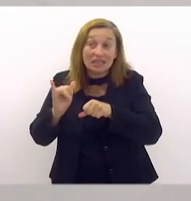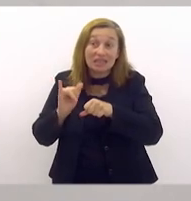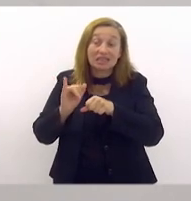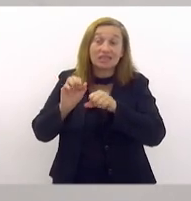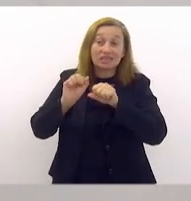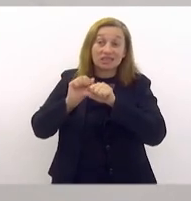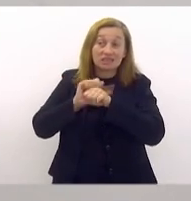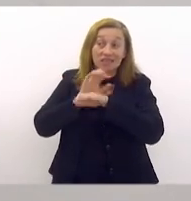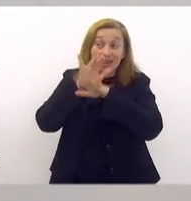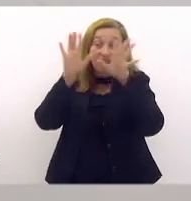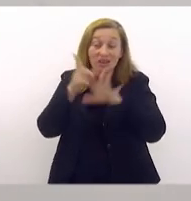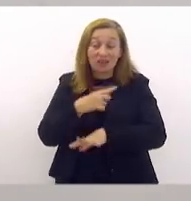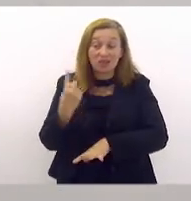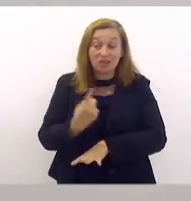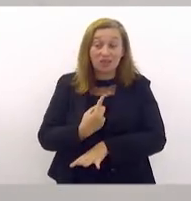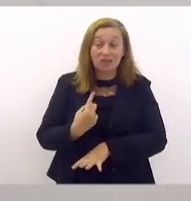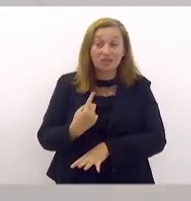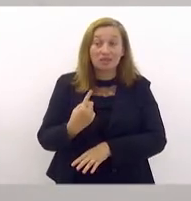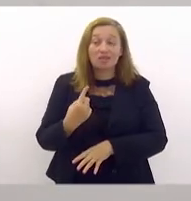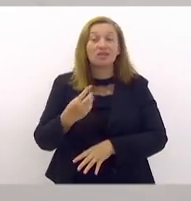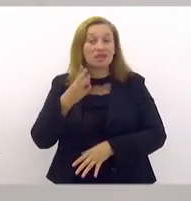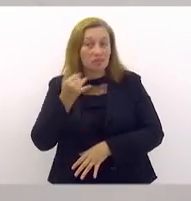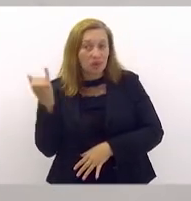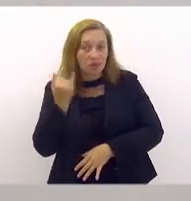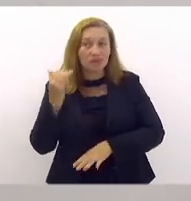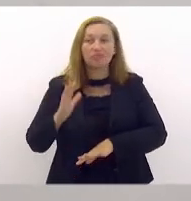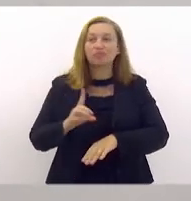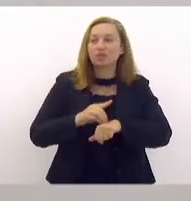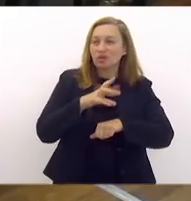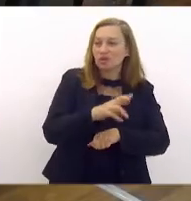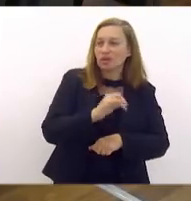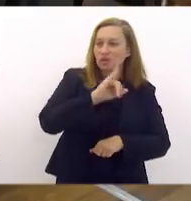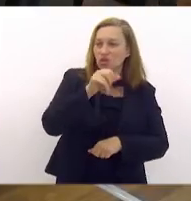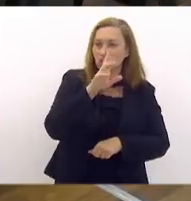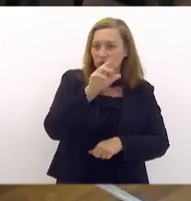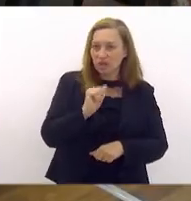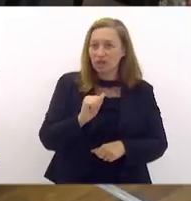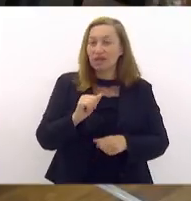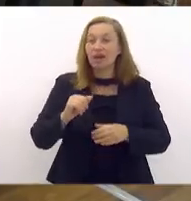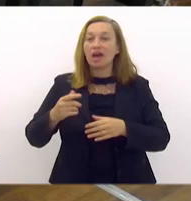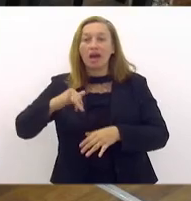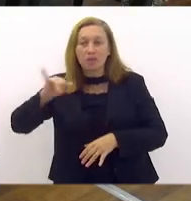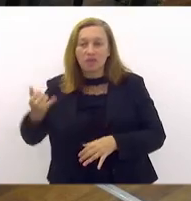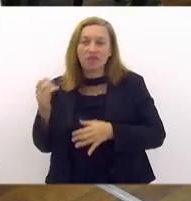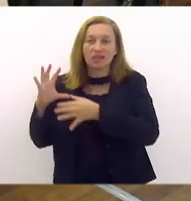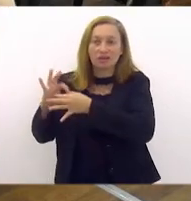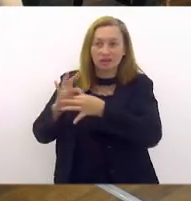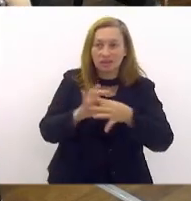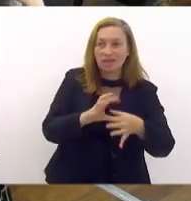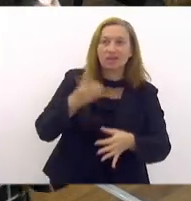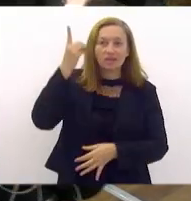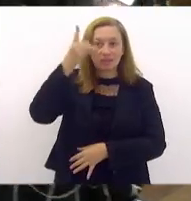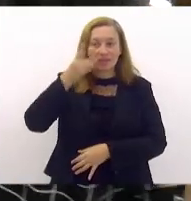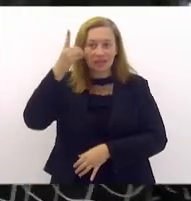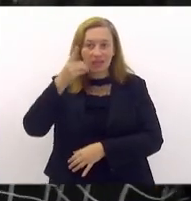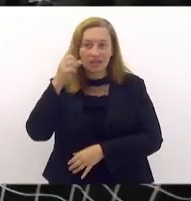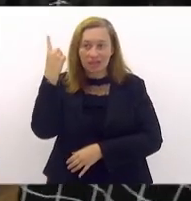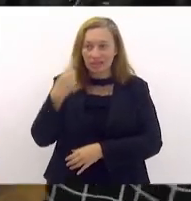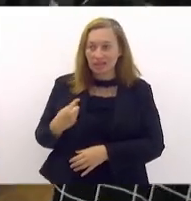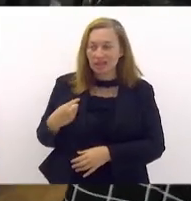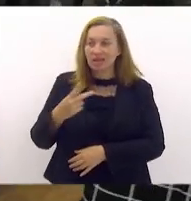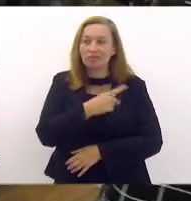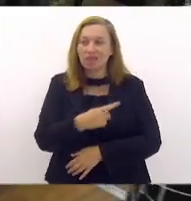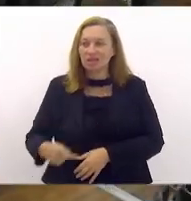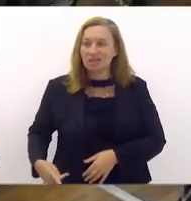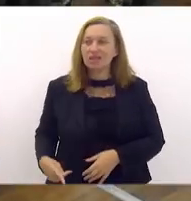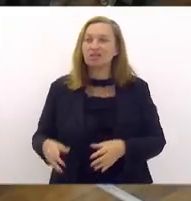túnel, seria interessante. Doutora Juliana, deixa eu aproveitar a carona aqui da deputada Dani Monteiro, que é presidente da